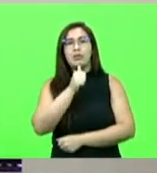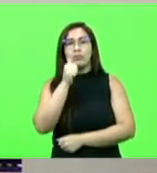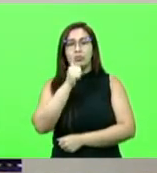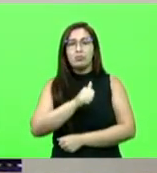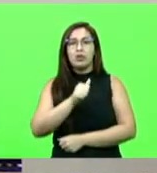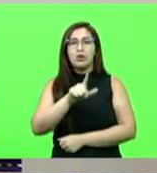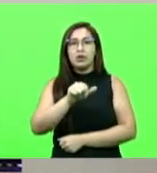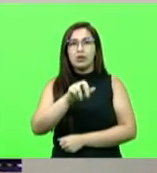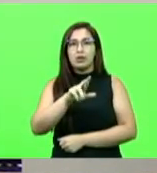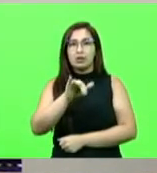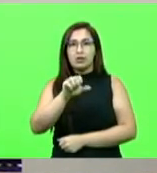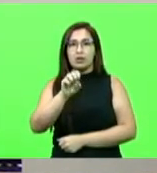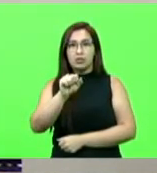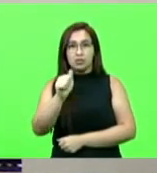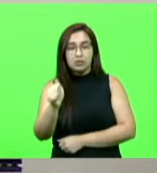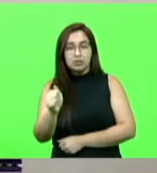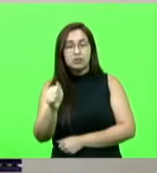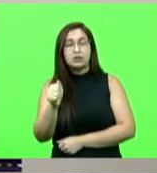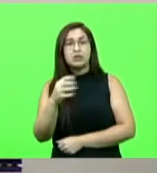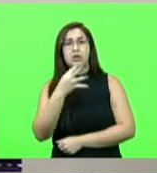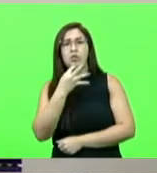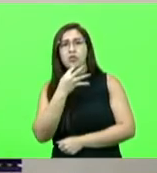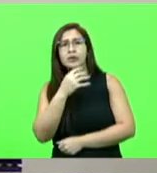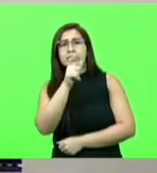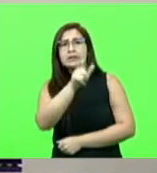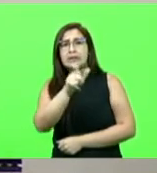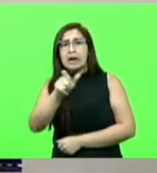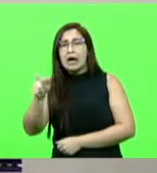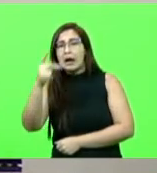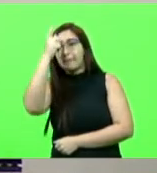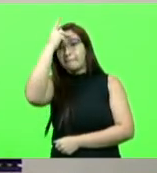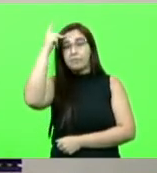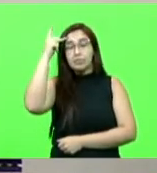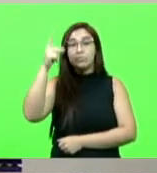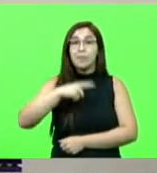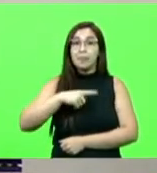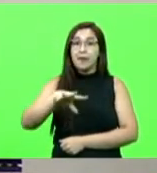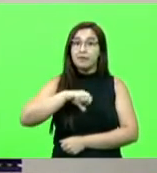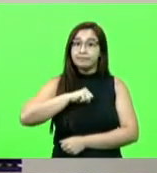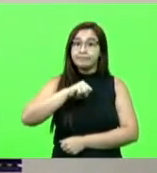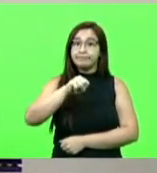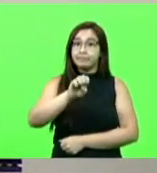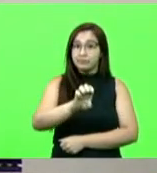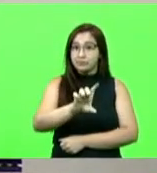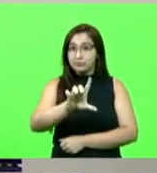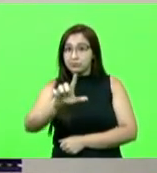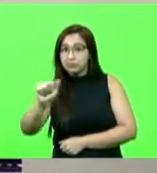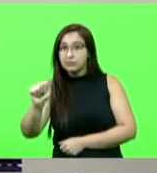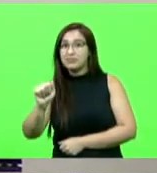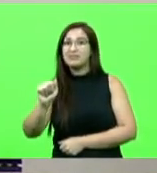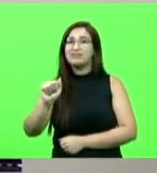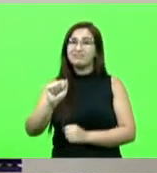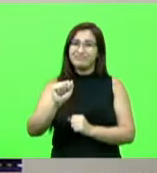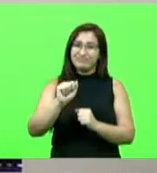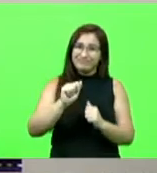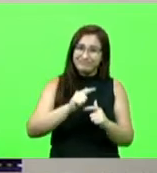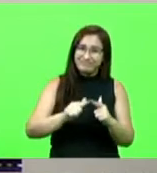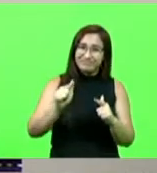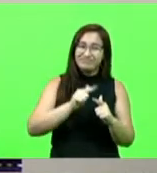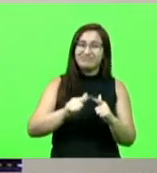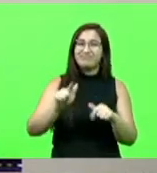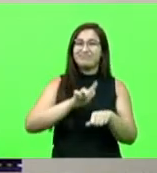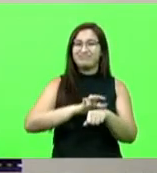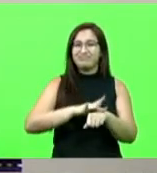tive conhecimento de pessoas, de mais pessoas, que enfrentam o problema dessa doença